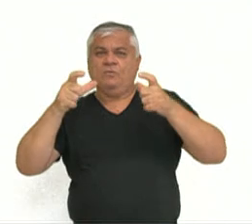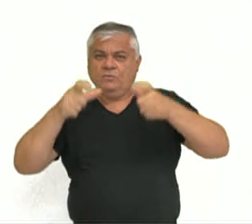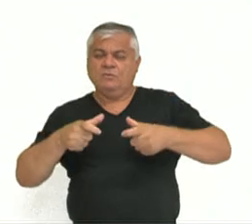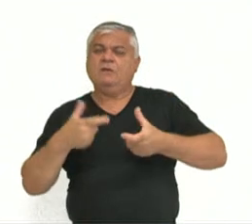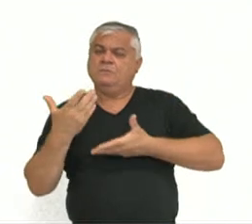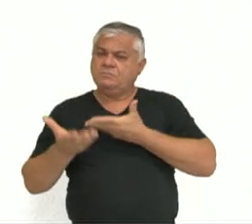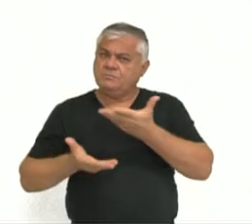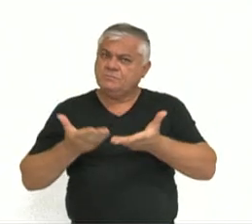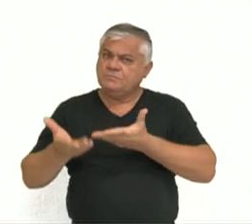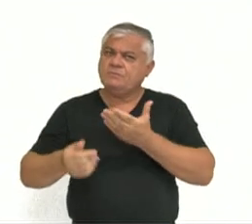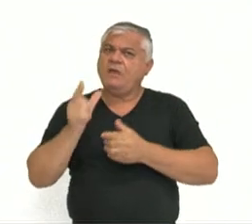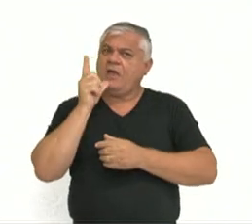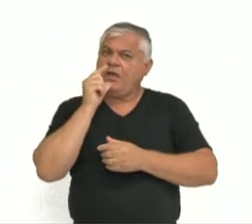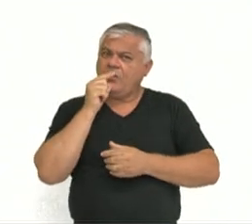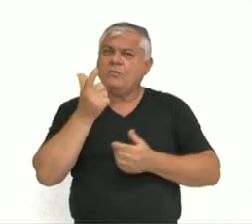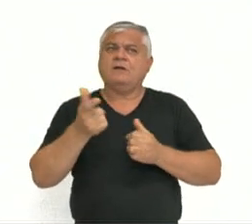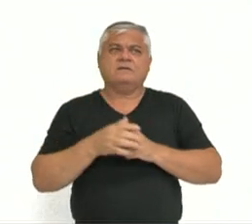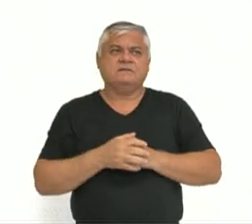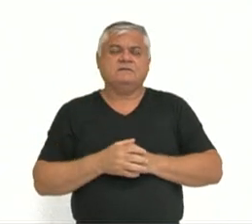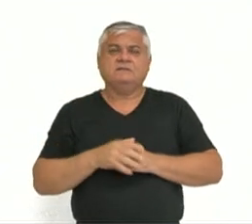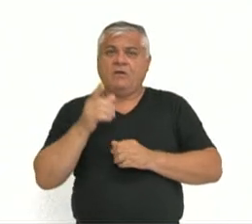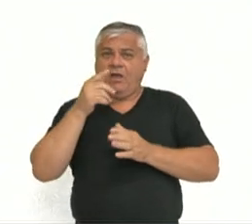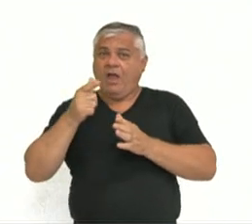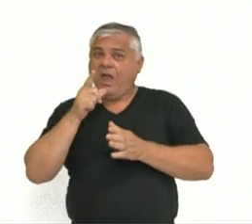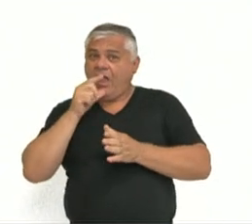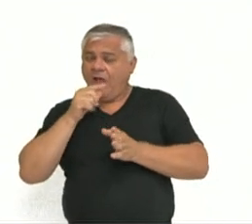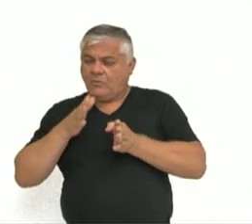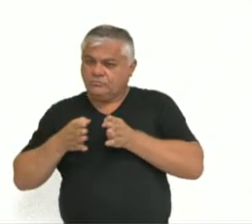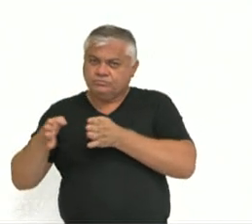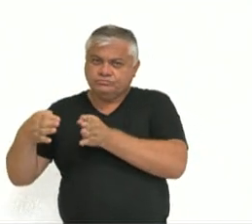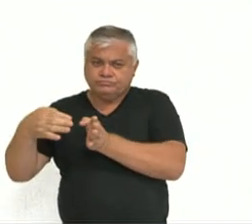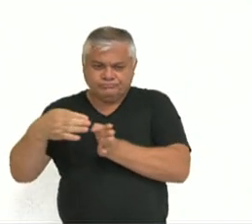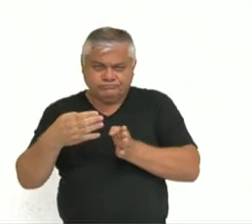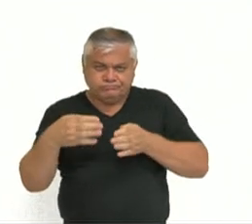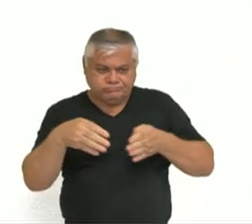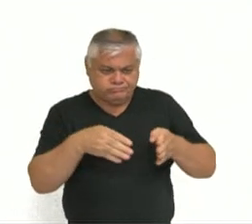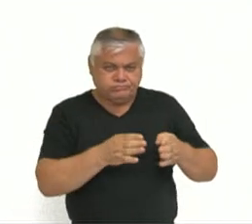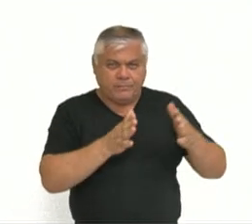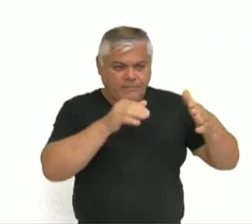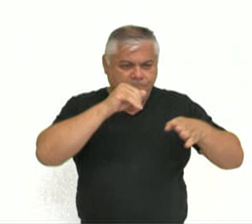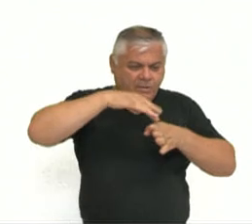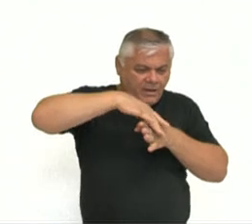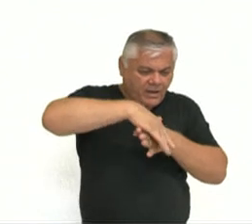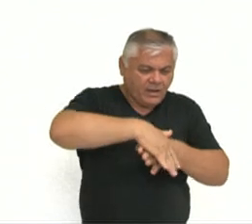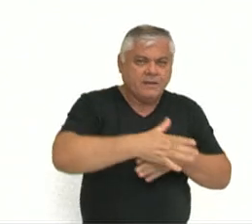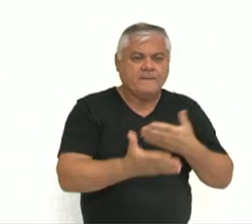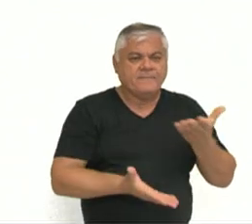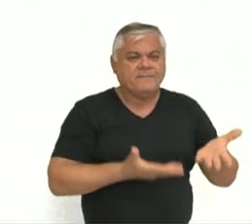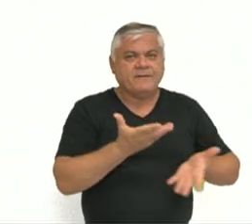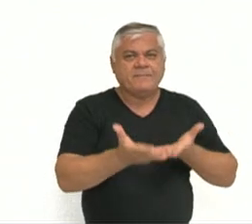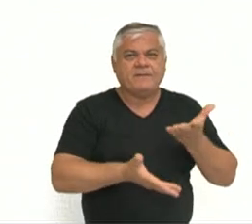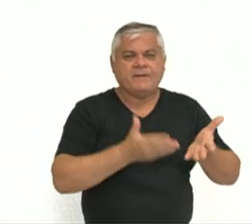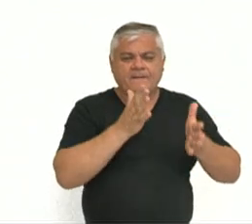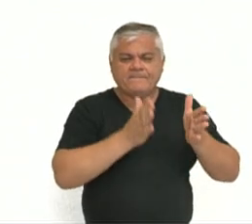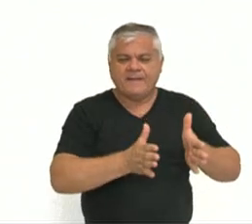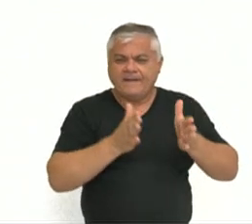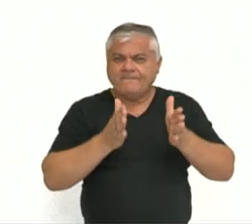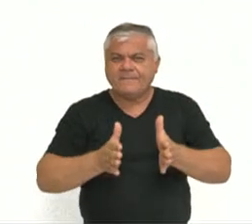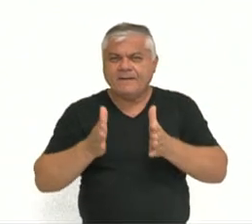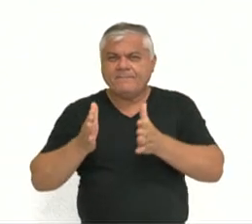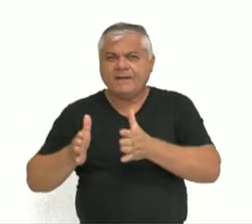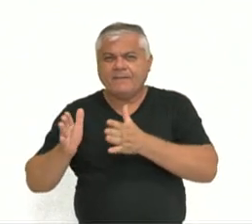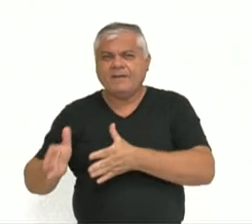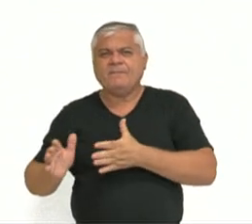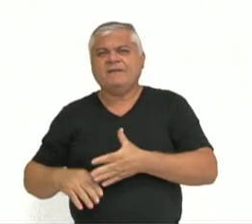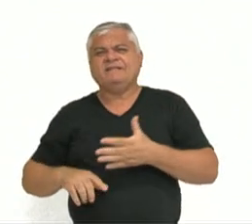de água de Cascavel a água chega aqui reservada e passa por etapas como a floculação